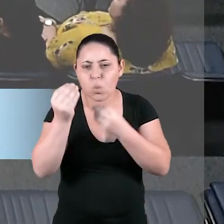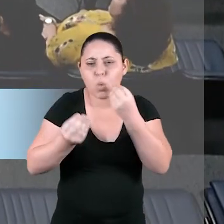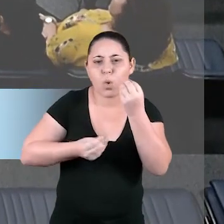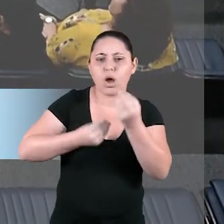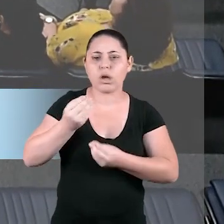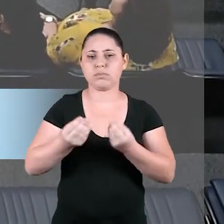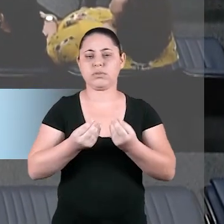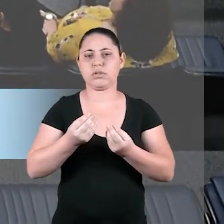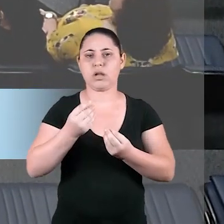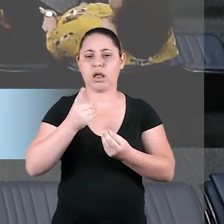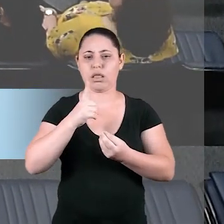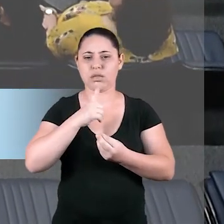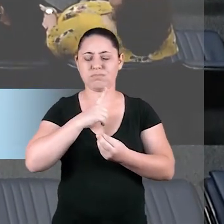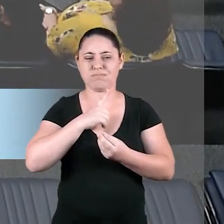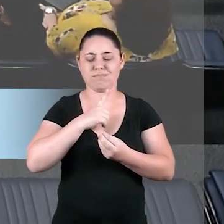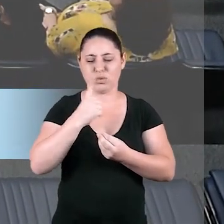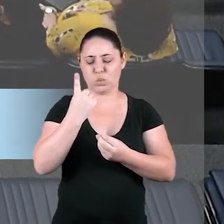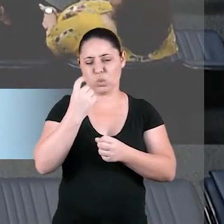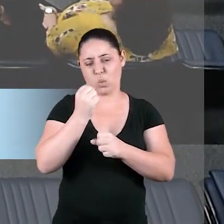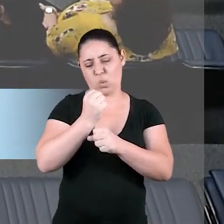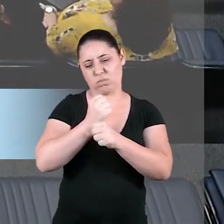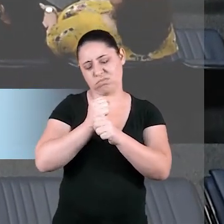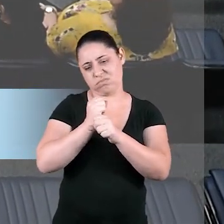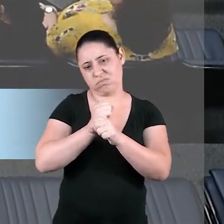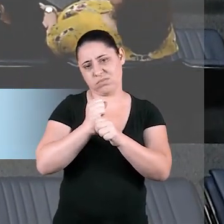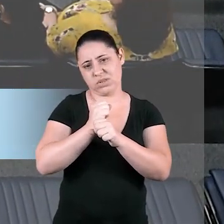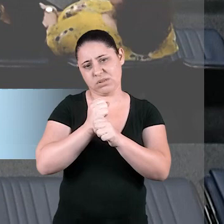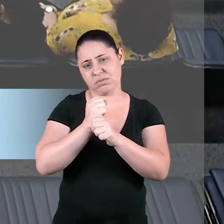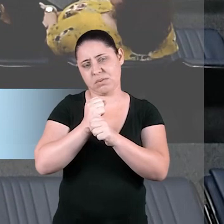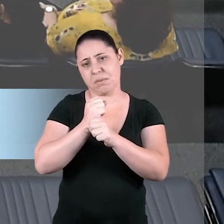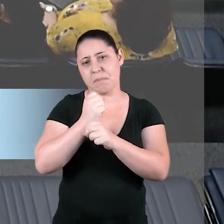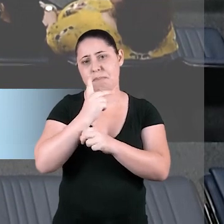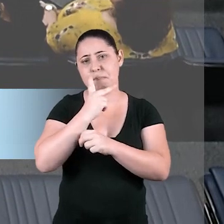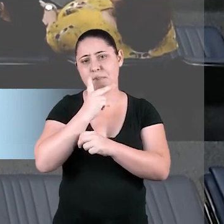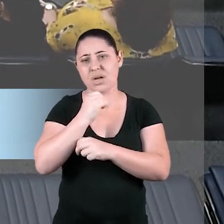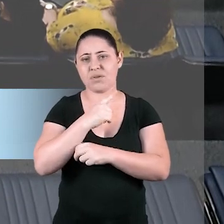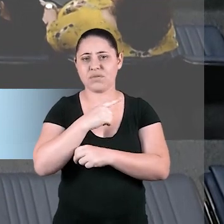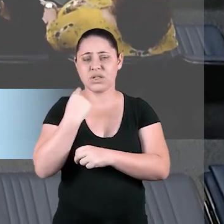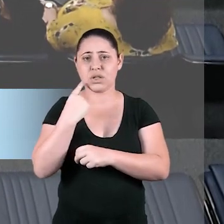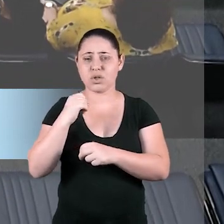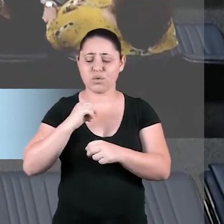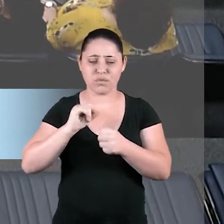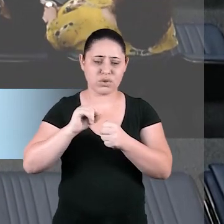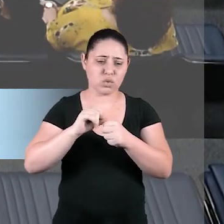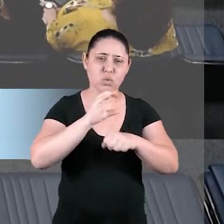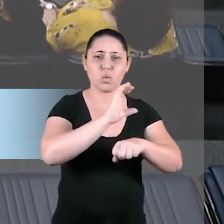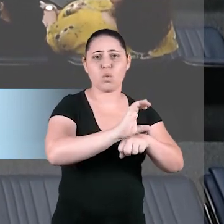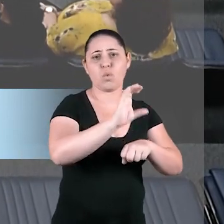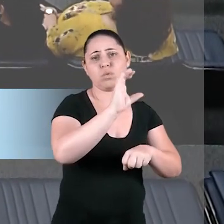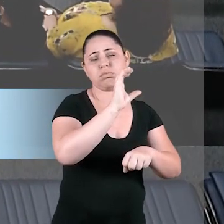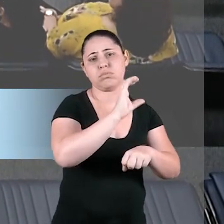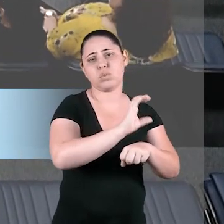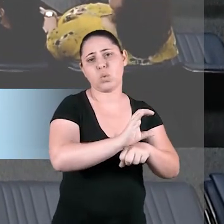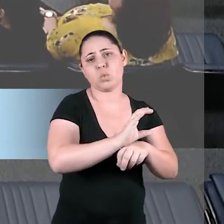eu tenho um pouquinho mais de um ano, eu perdi meu pai, e eu fiz um curso, 2 semanas antes do meu pai falecer, eu